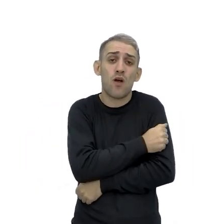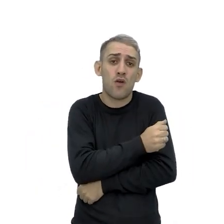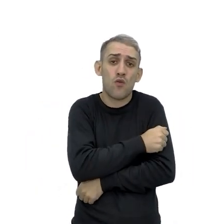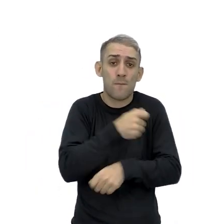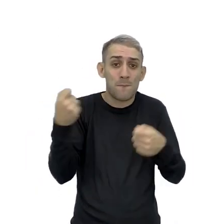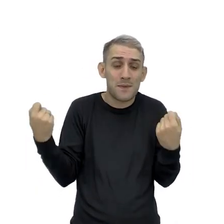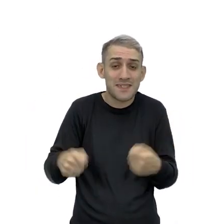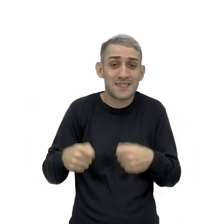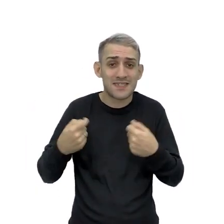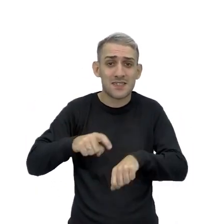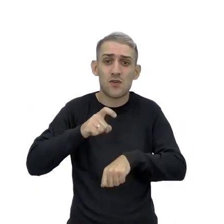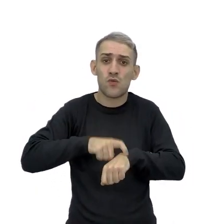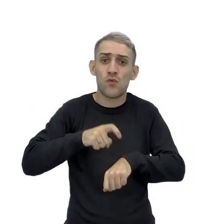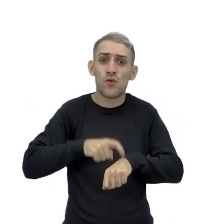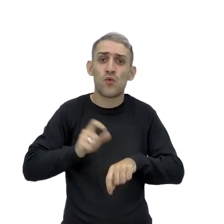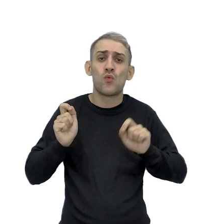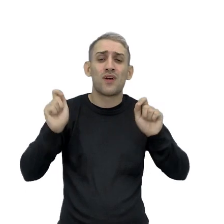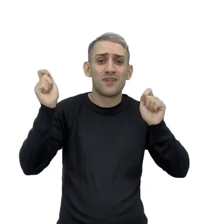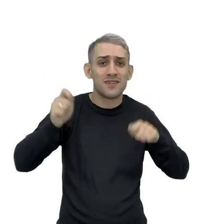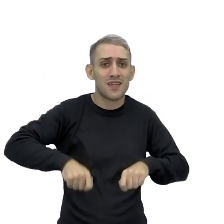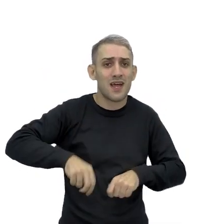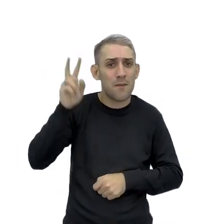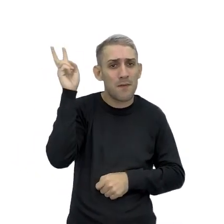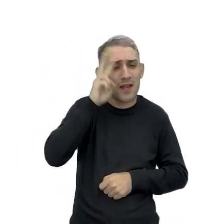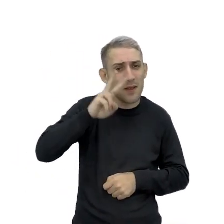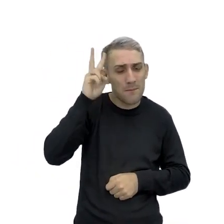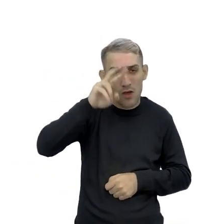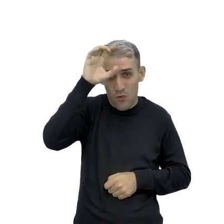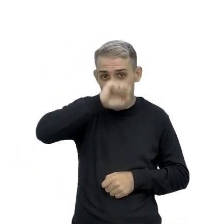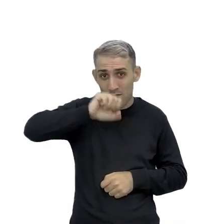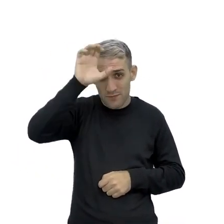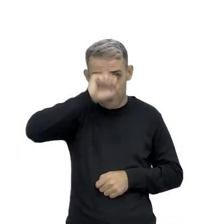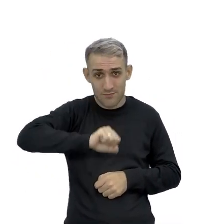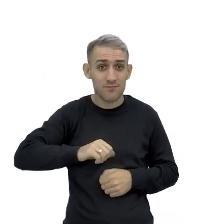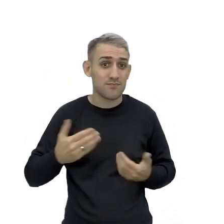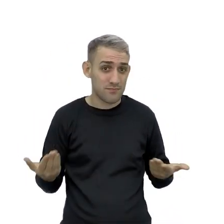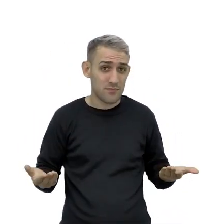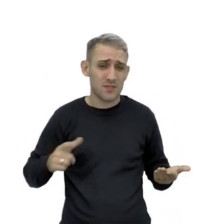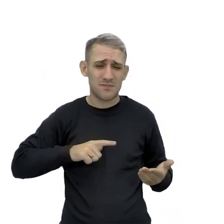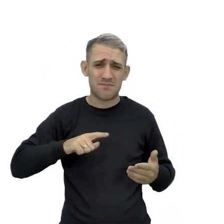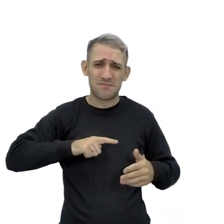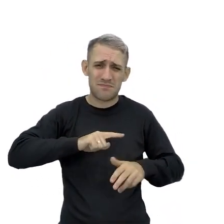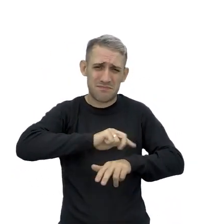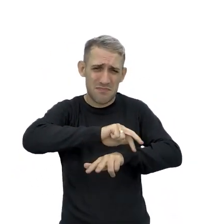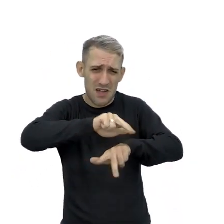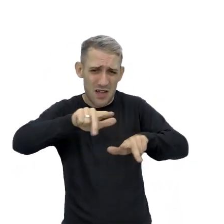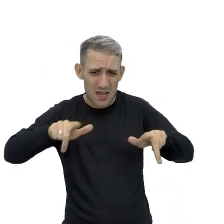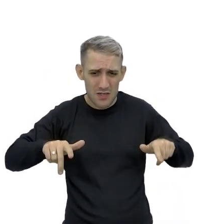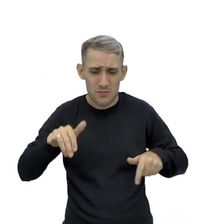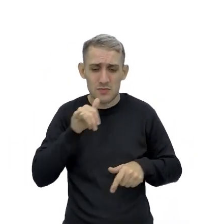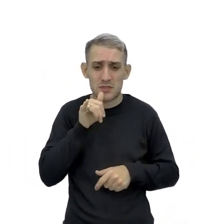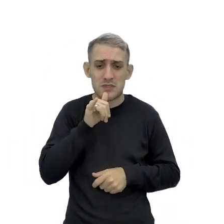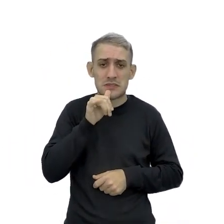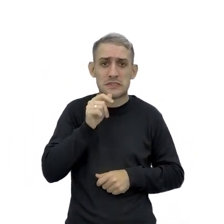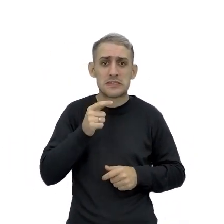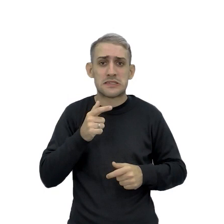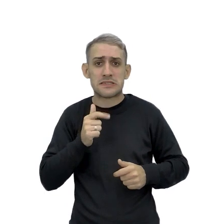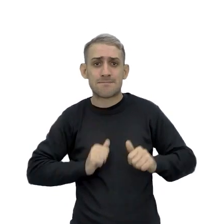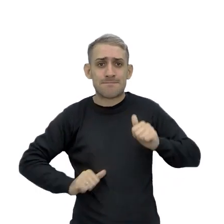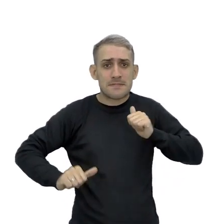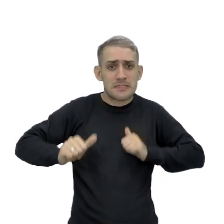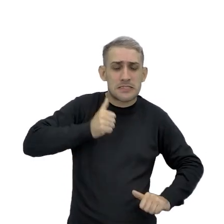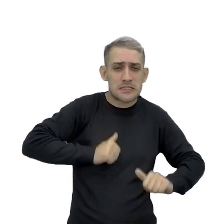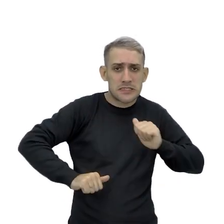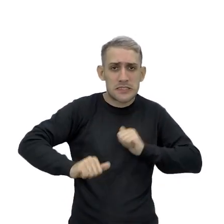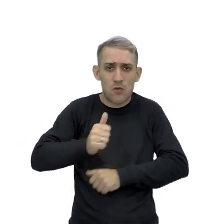desse momento para poder refazer essas aprendizagens. Então, muitas vezes, na ânsia de que o aluno aprenda